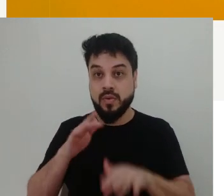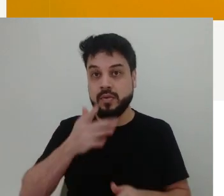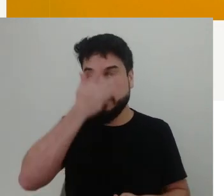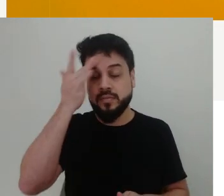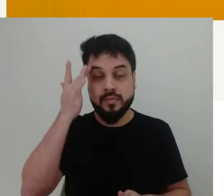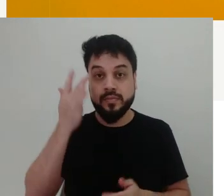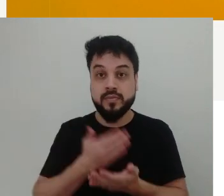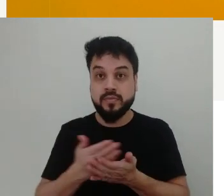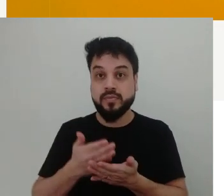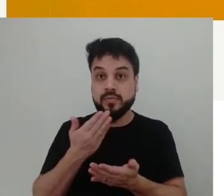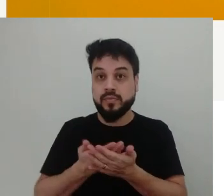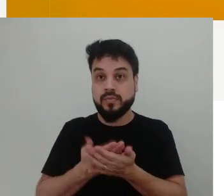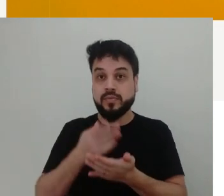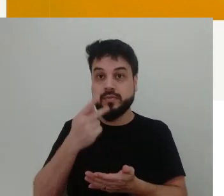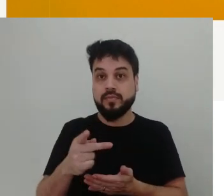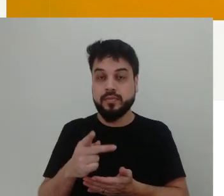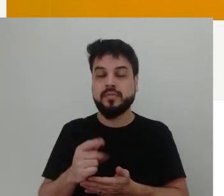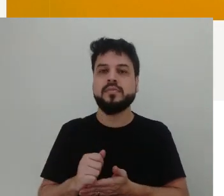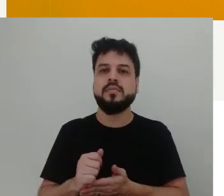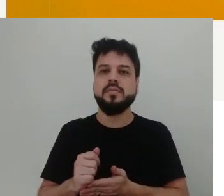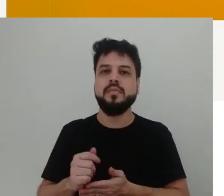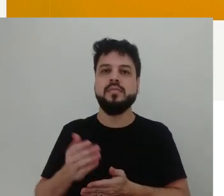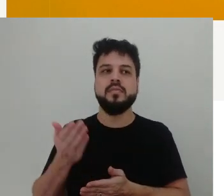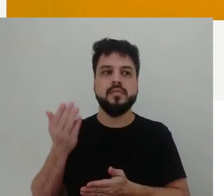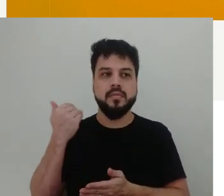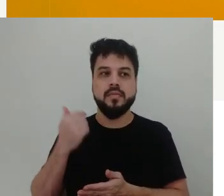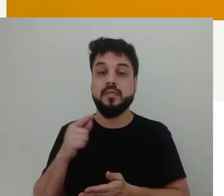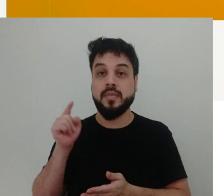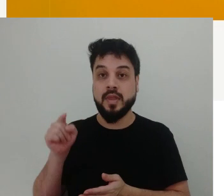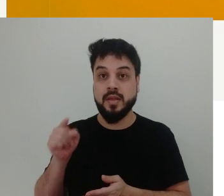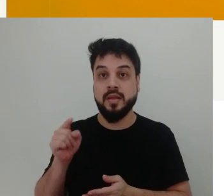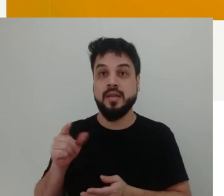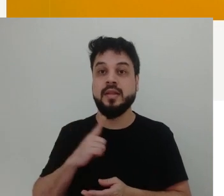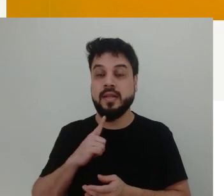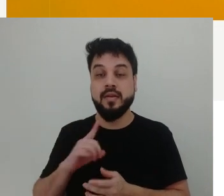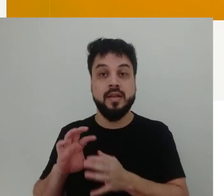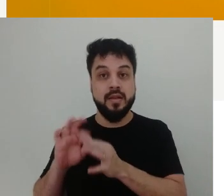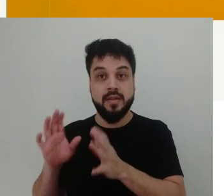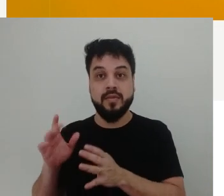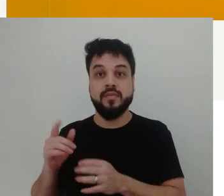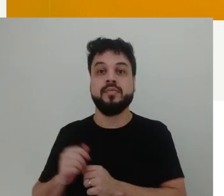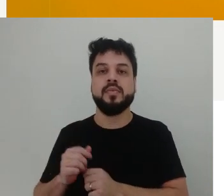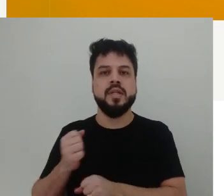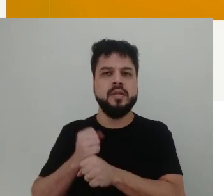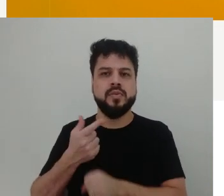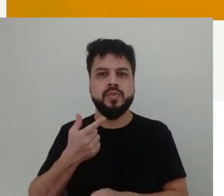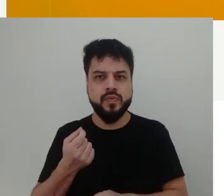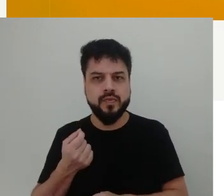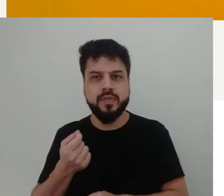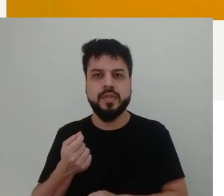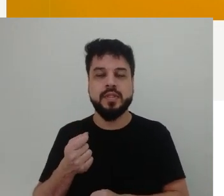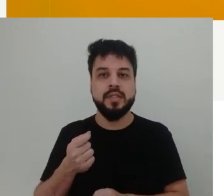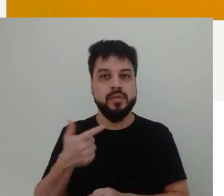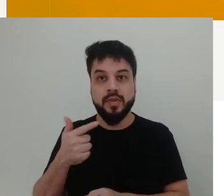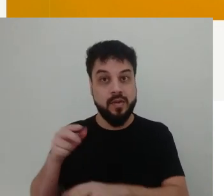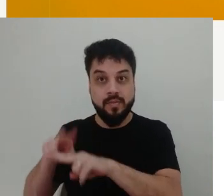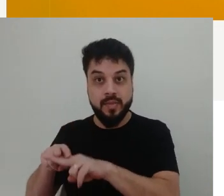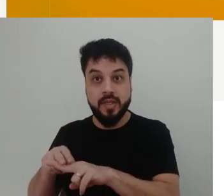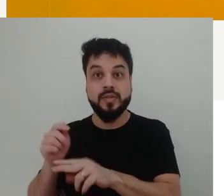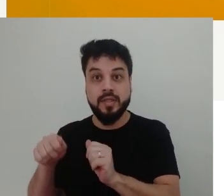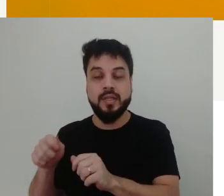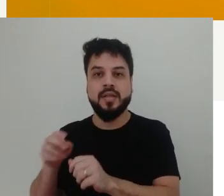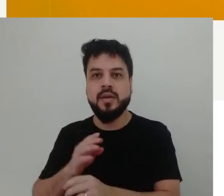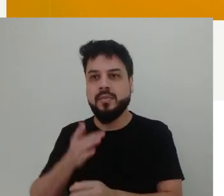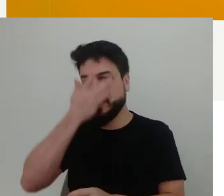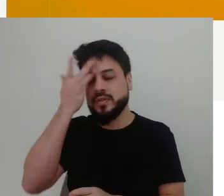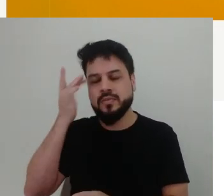Bom, Muy bien. são 8h em ponto. Eu agradeço muito os 35 que se mantiveram